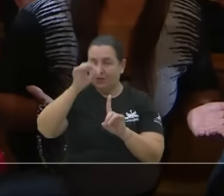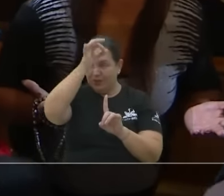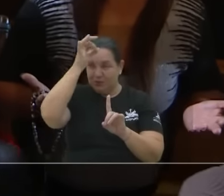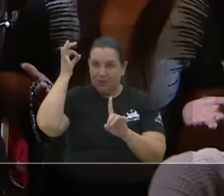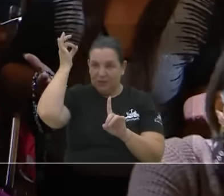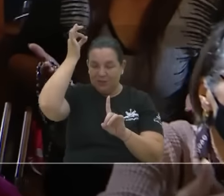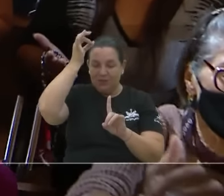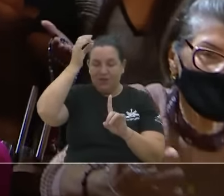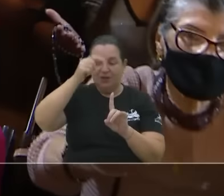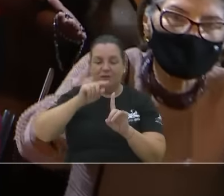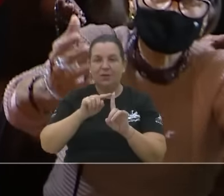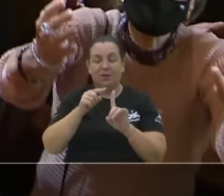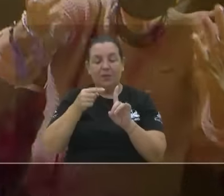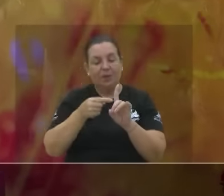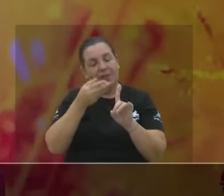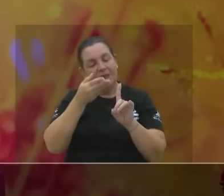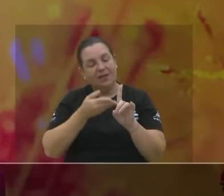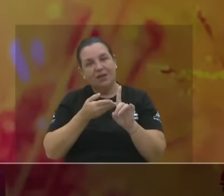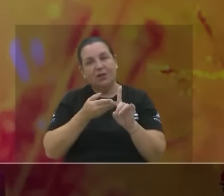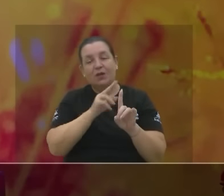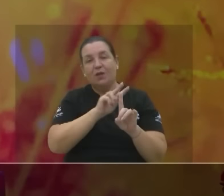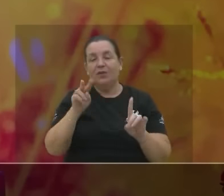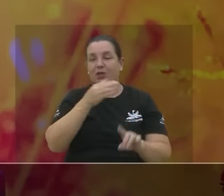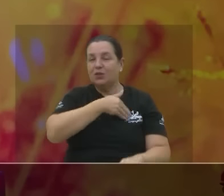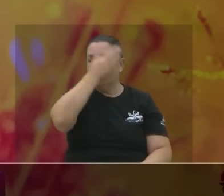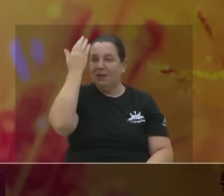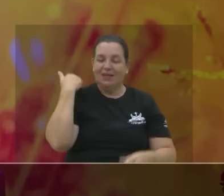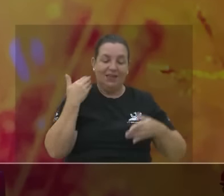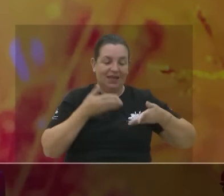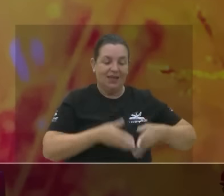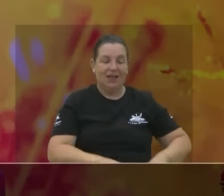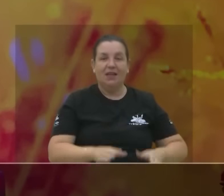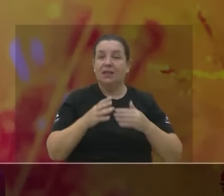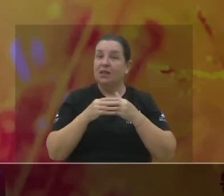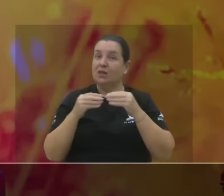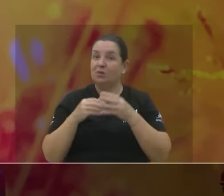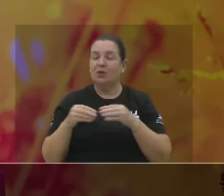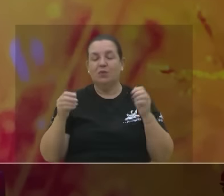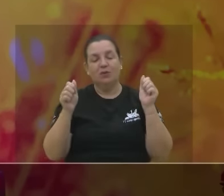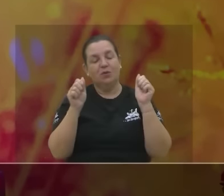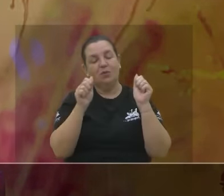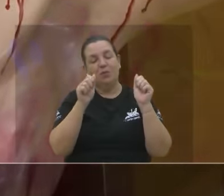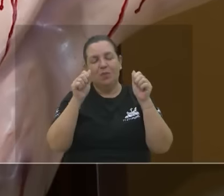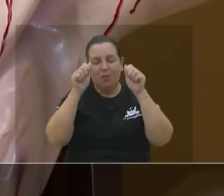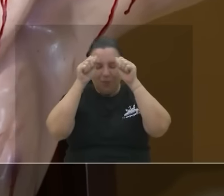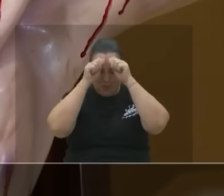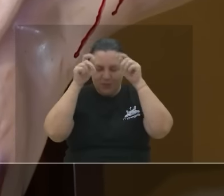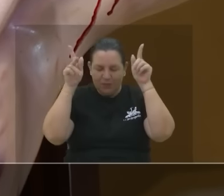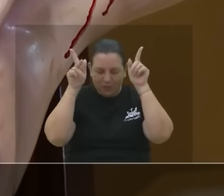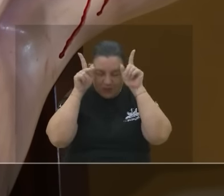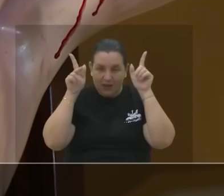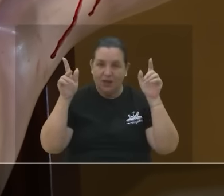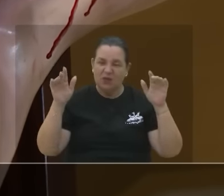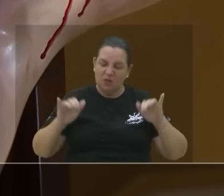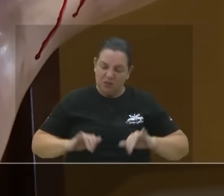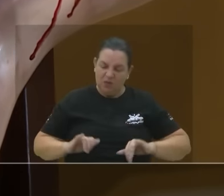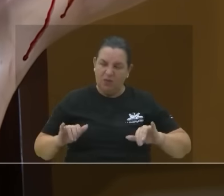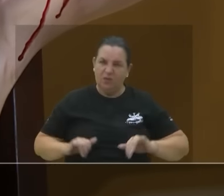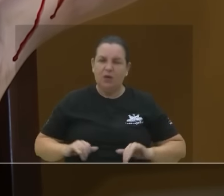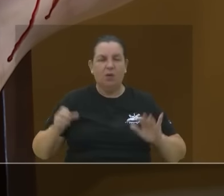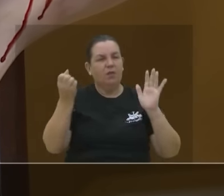do Espírito Santo, nasceu da Virgem Maria, padeceu sob Pôncio Pilatos,